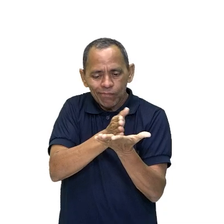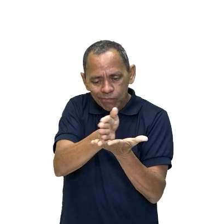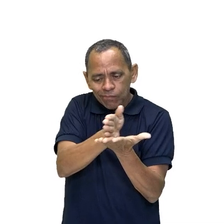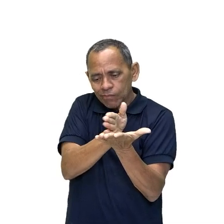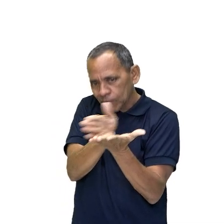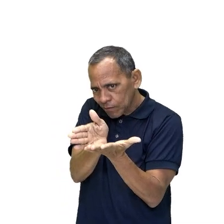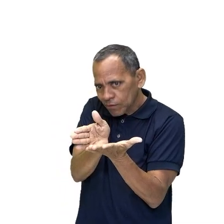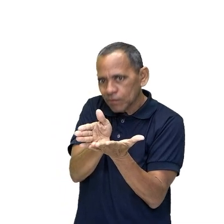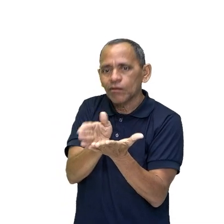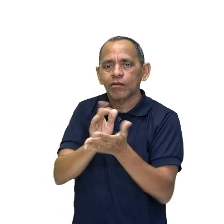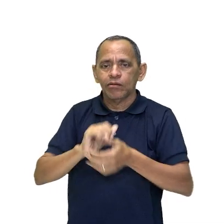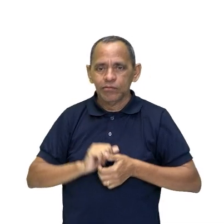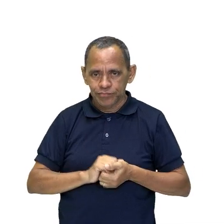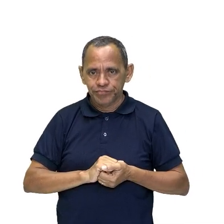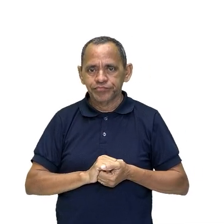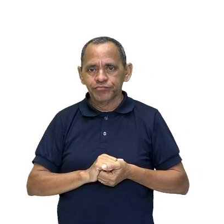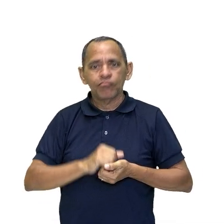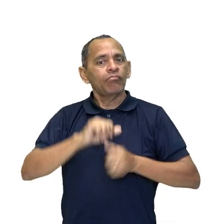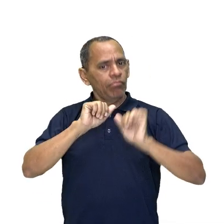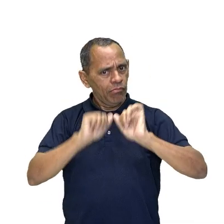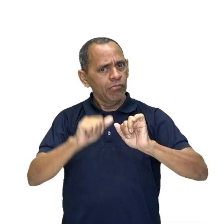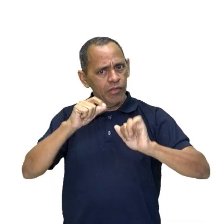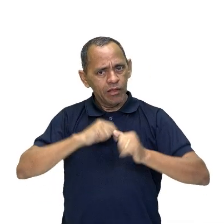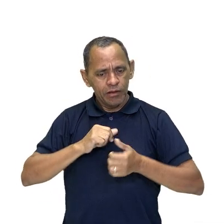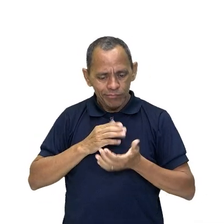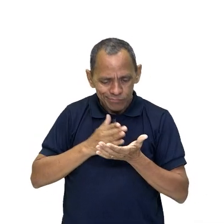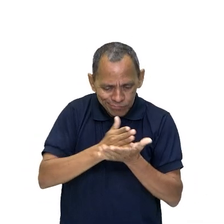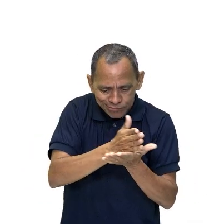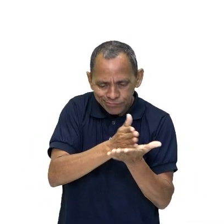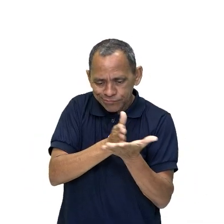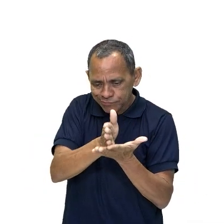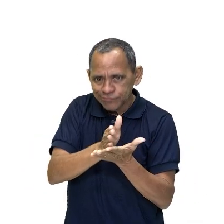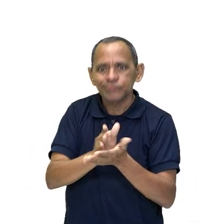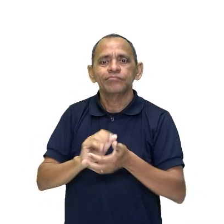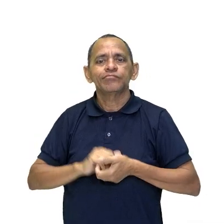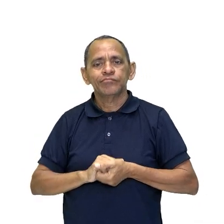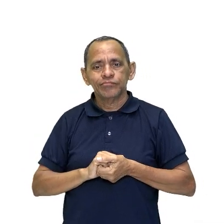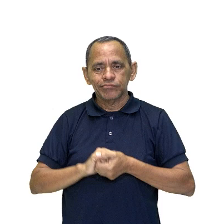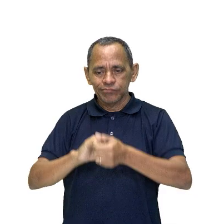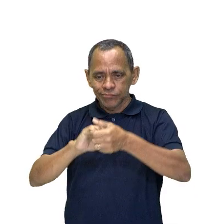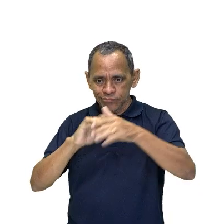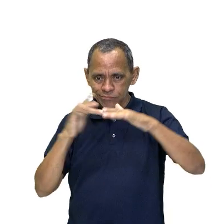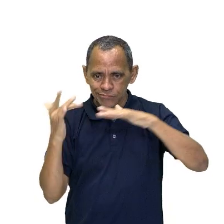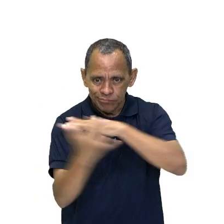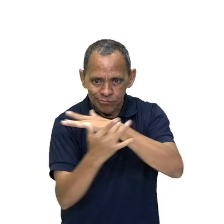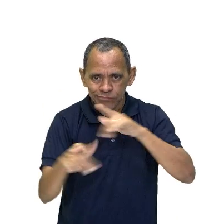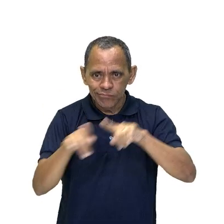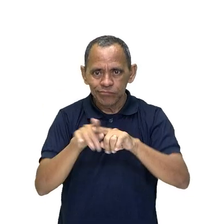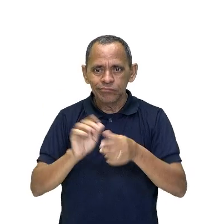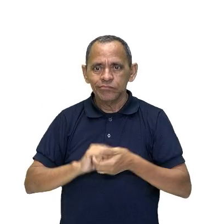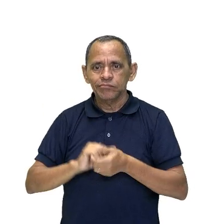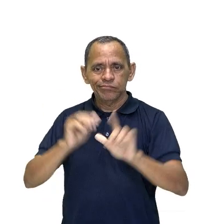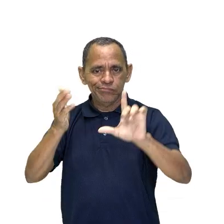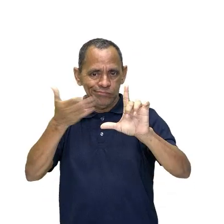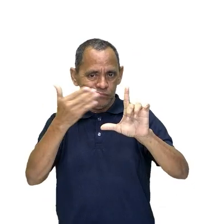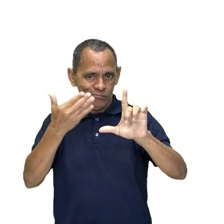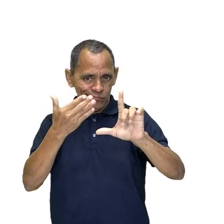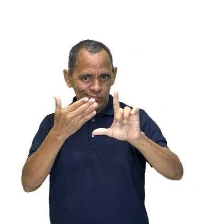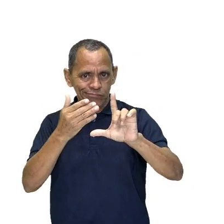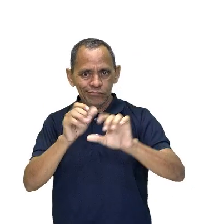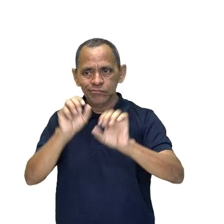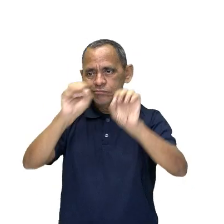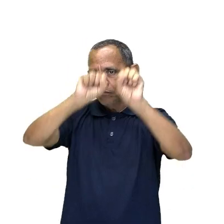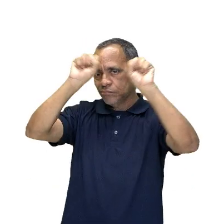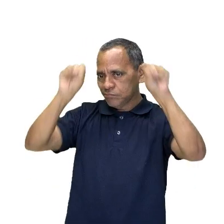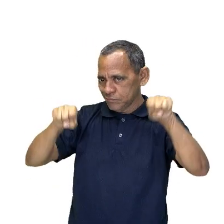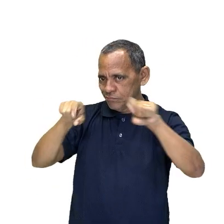vai se constituir, a multimídia, aí a hipermídia vai se constituir como um sistema aberto,